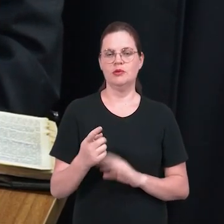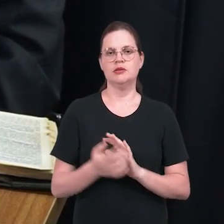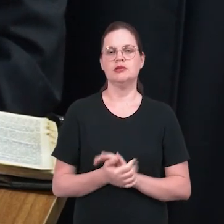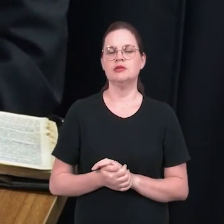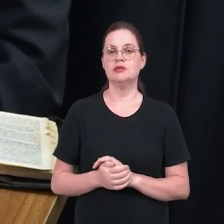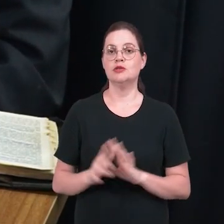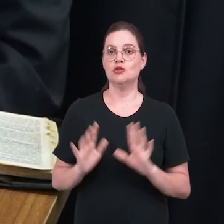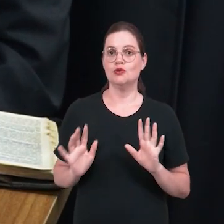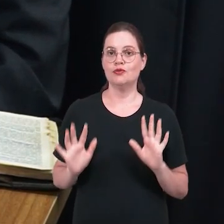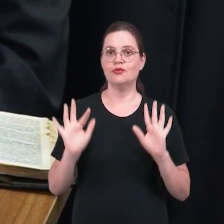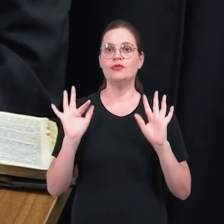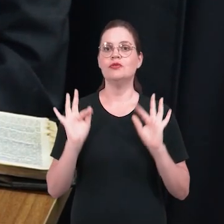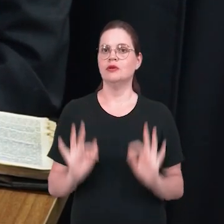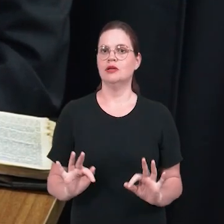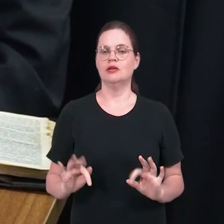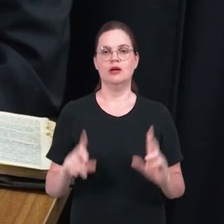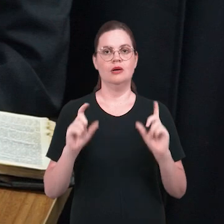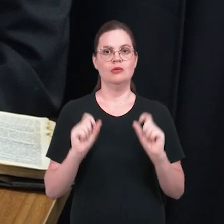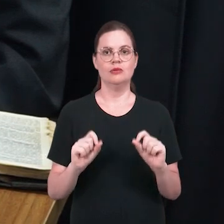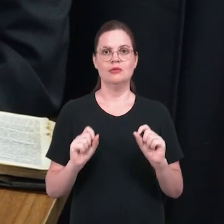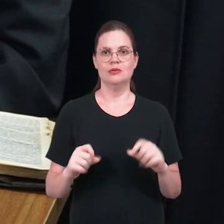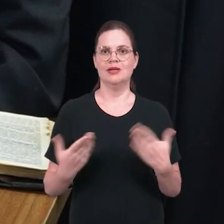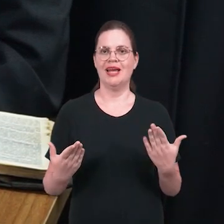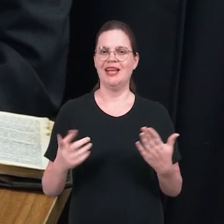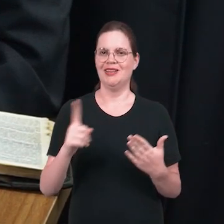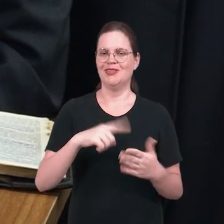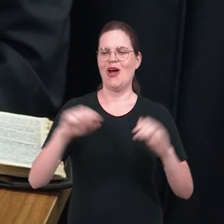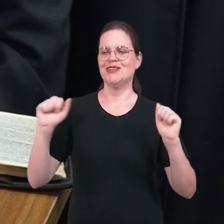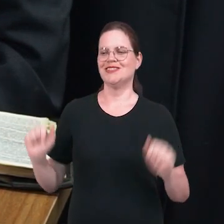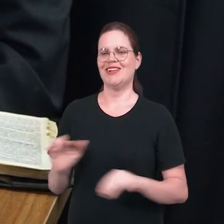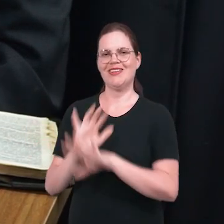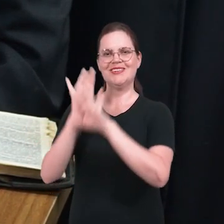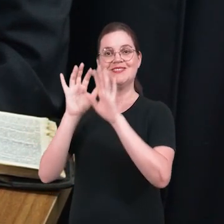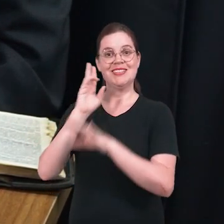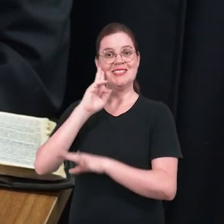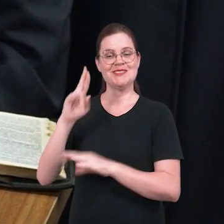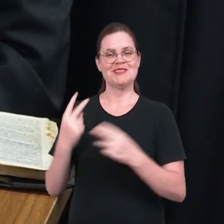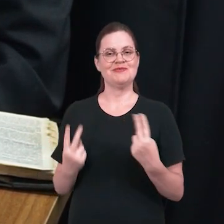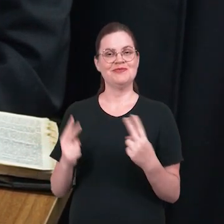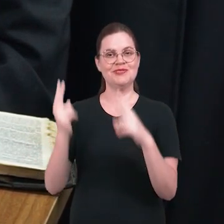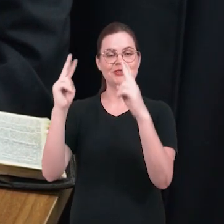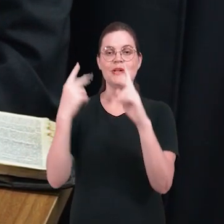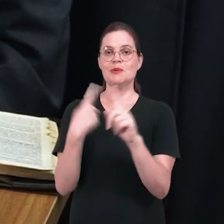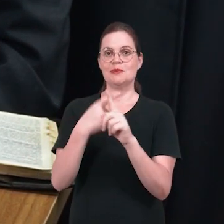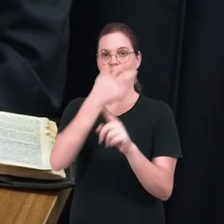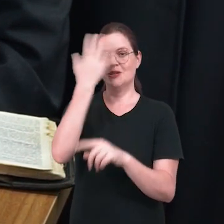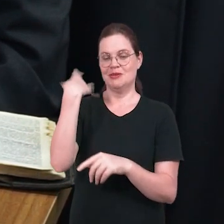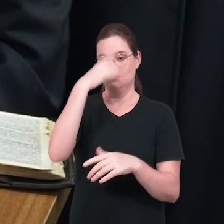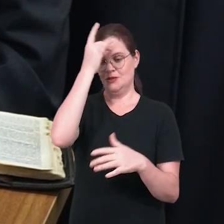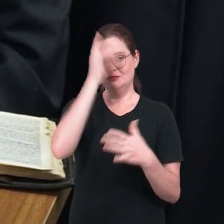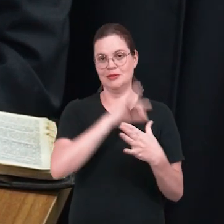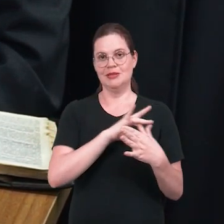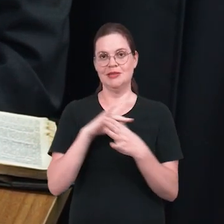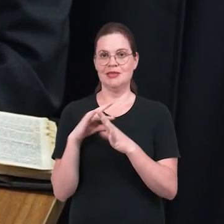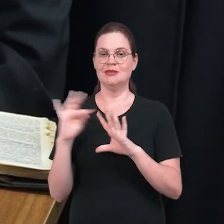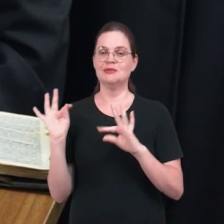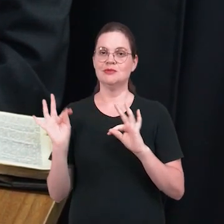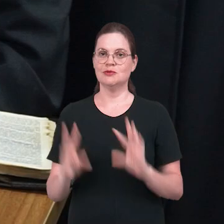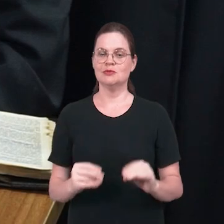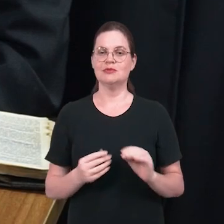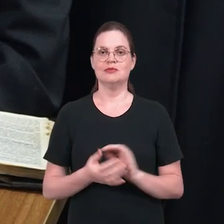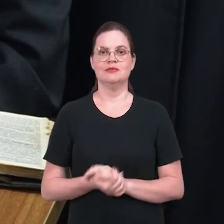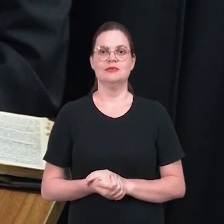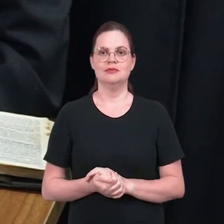irmãos queridos, o final de tudo é a glorificação ao Senhor, que é levada pelo Espírito Santo.